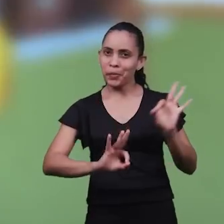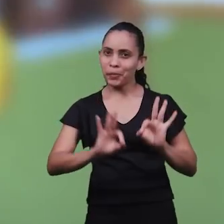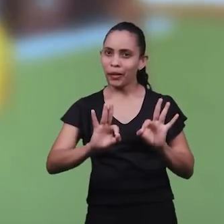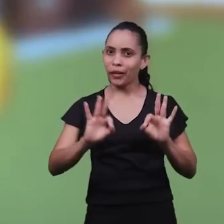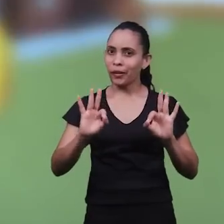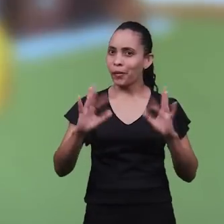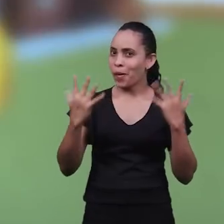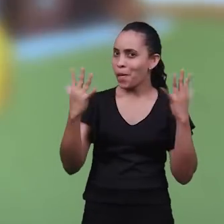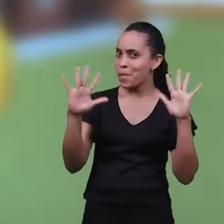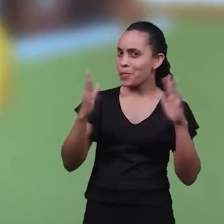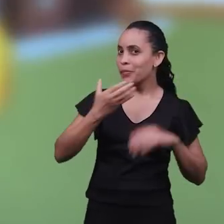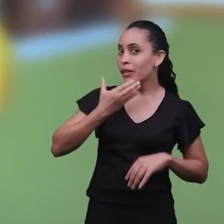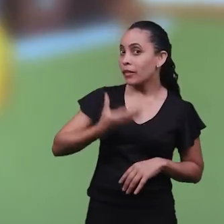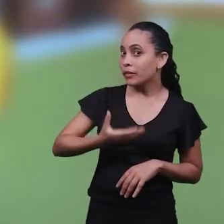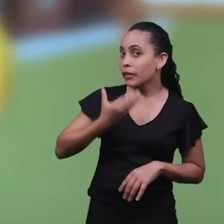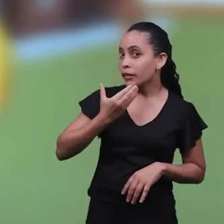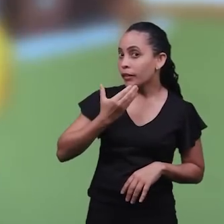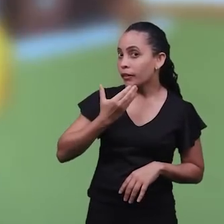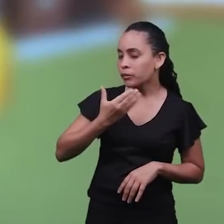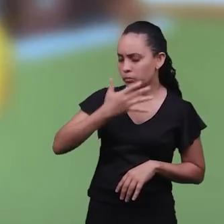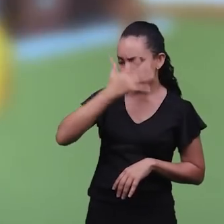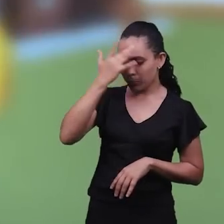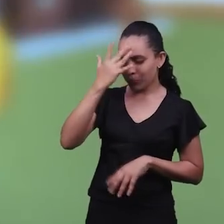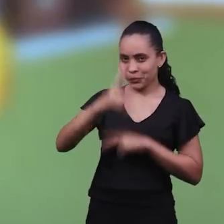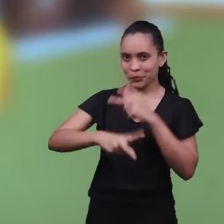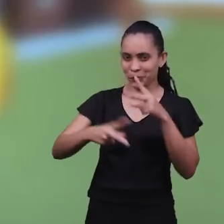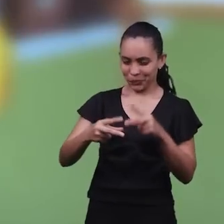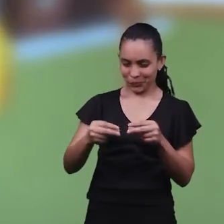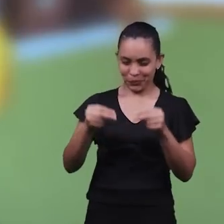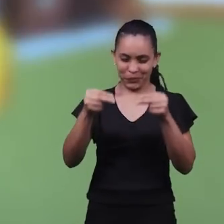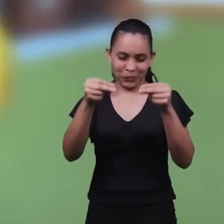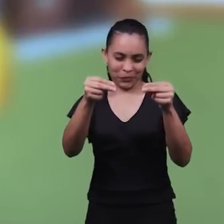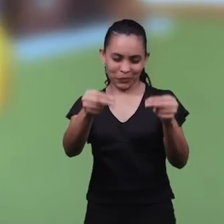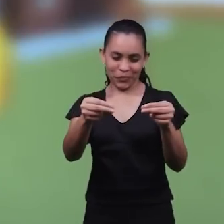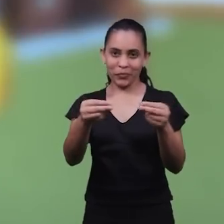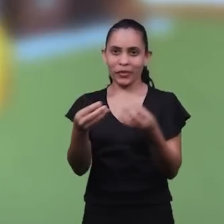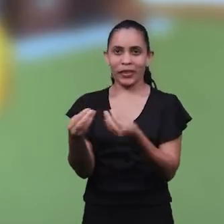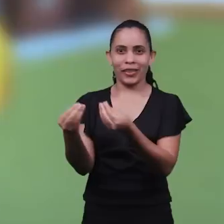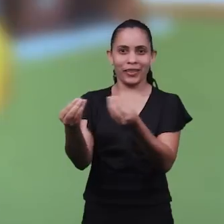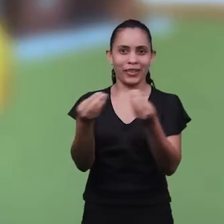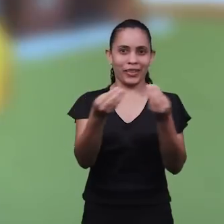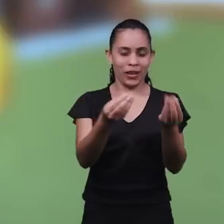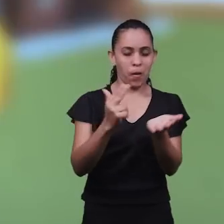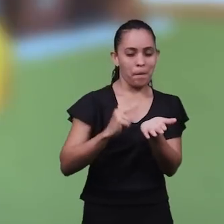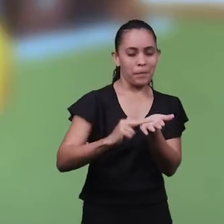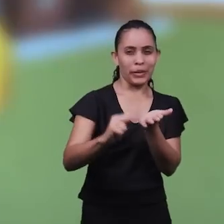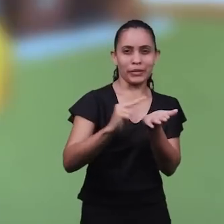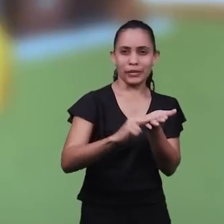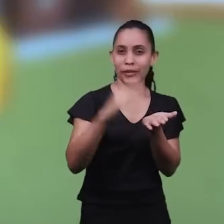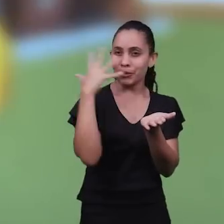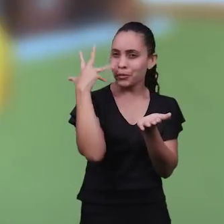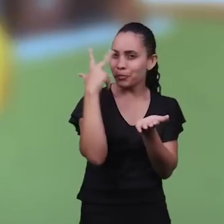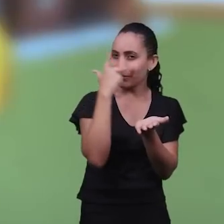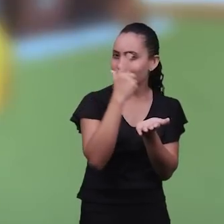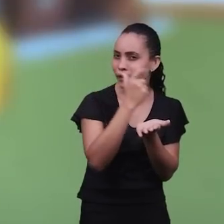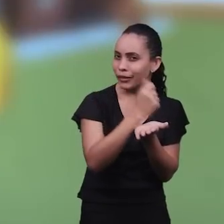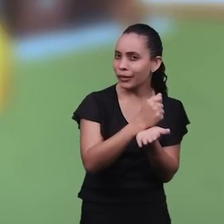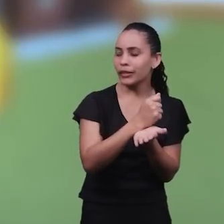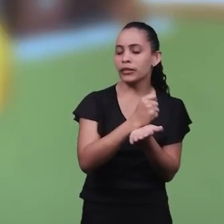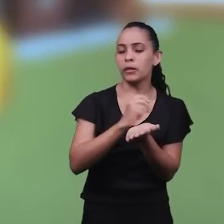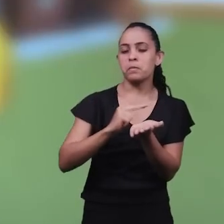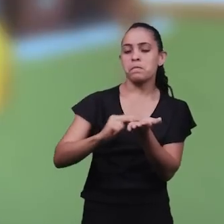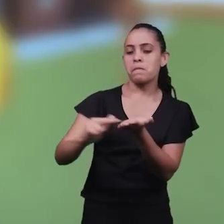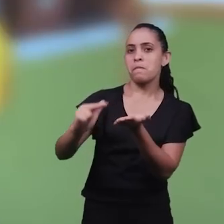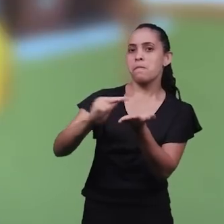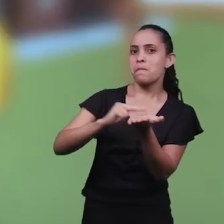Natal, muitos estão dando presentes, enviando mensagens bonitas para